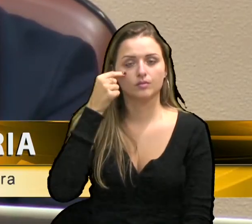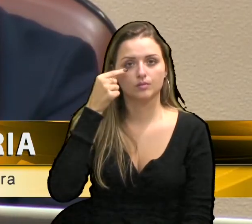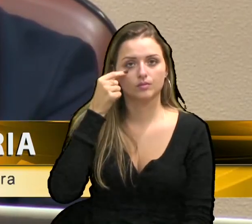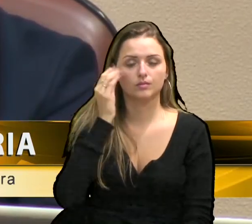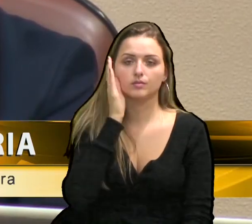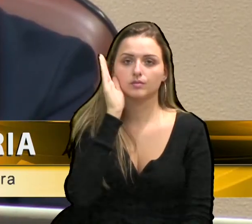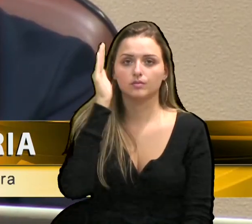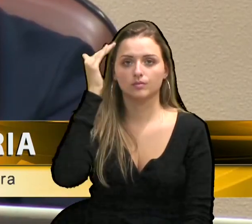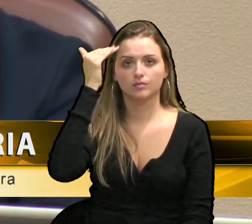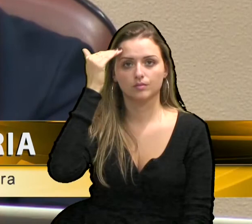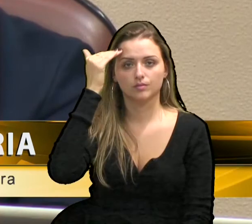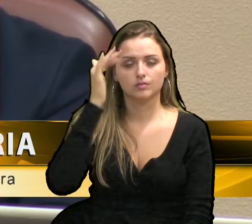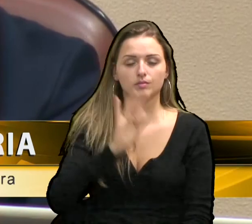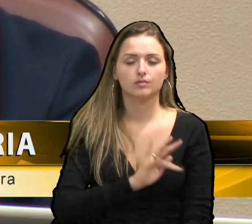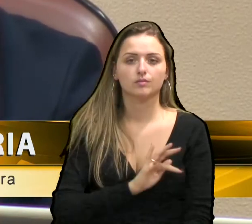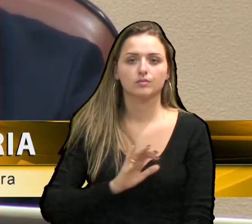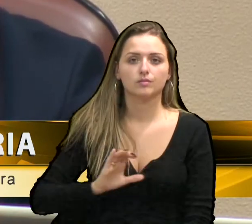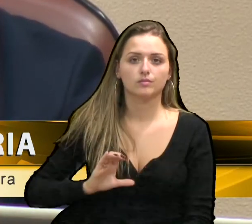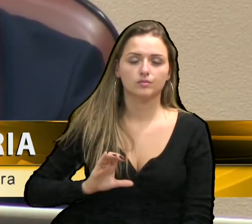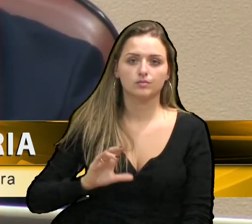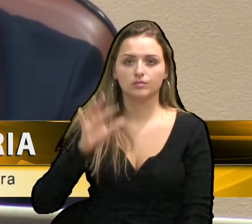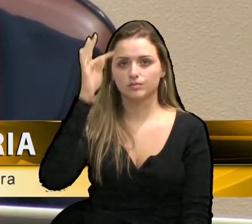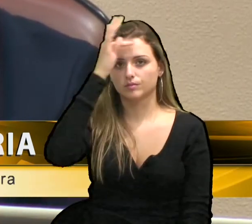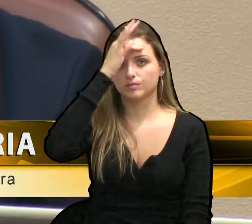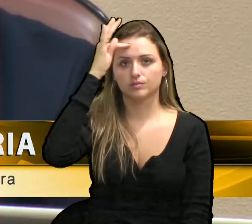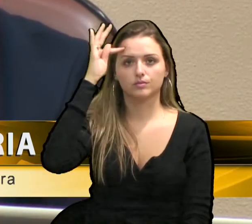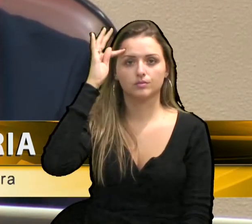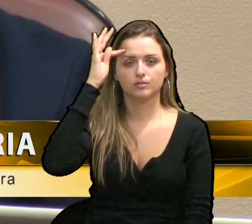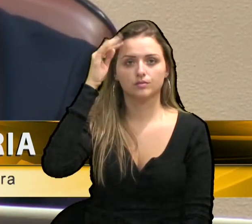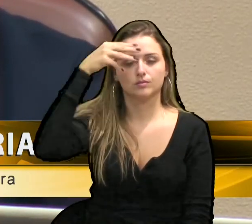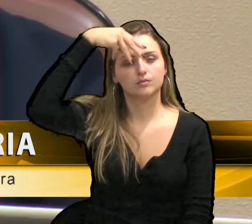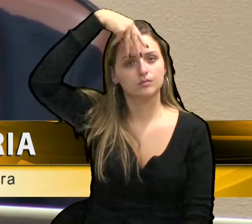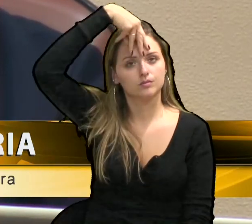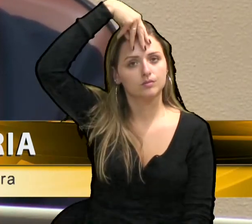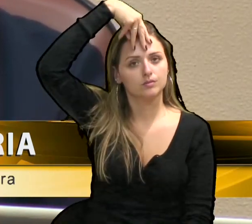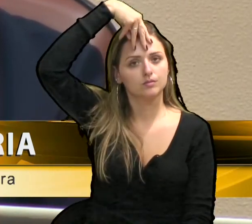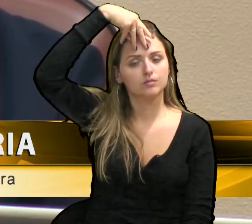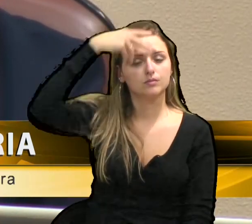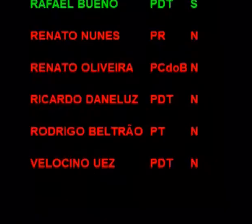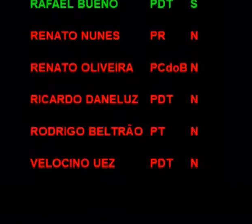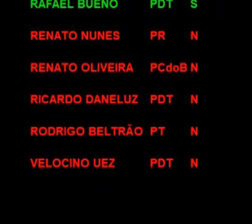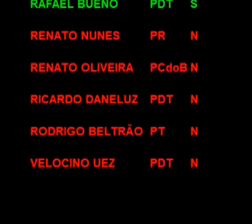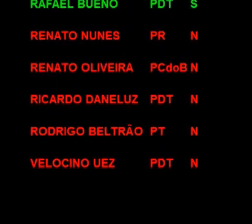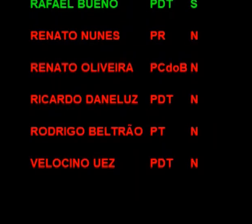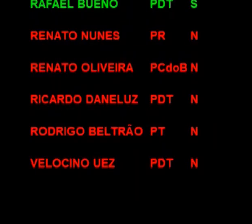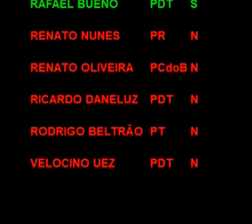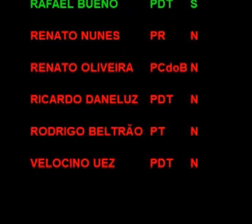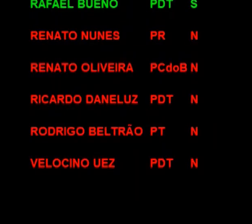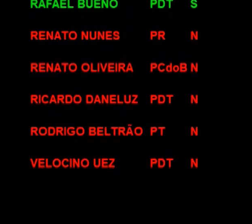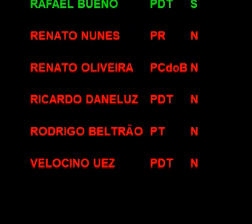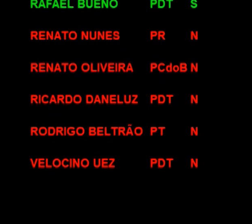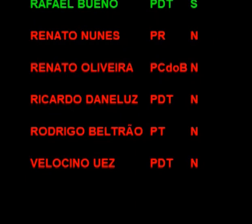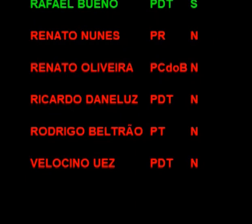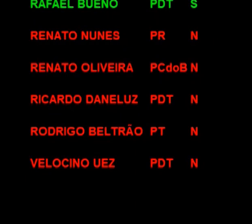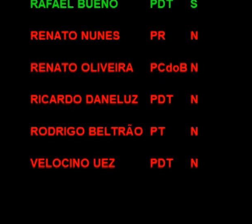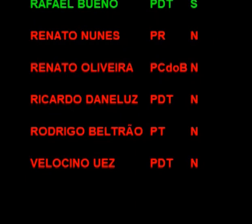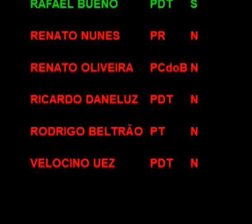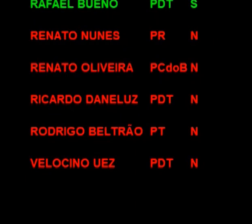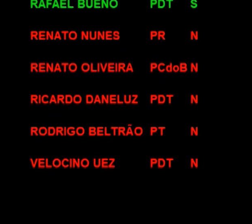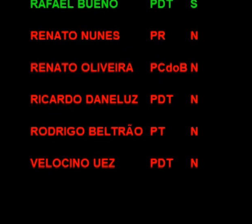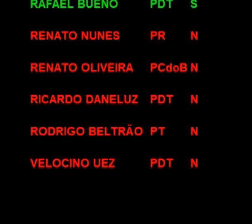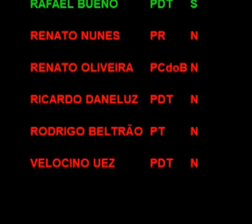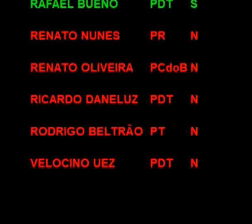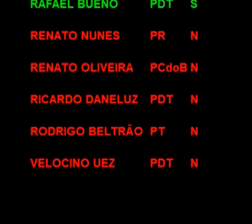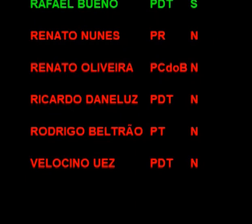Felipe Grebelmaier, Flávio Cassina, Gustavo Toigo, Kiko Girardi, Neril Carteiro, Paula Iores, Paulo Périco,